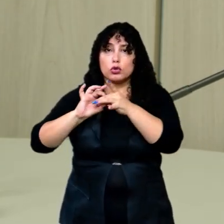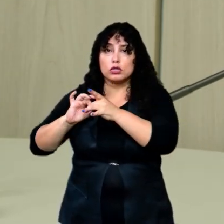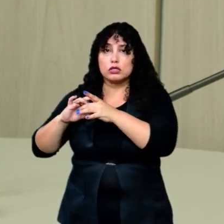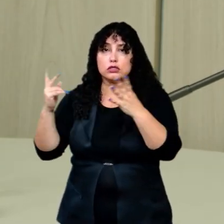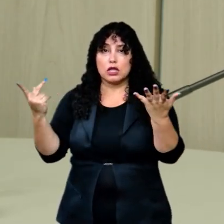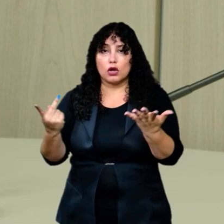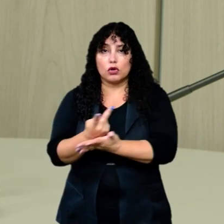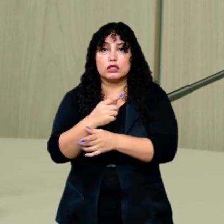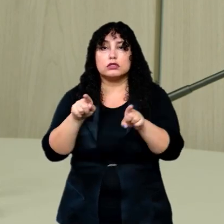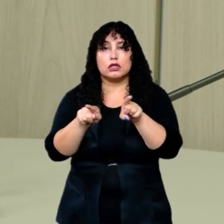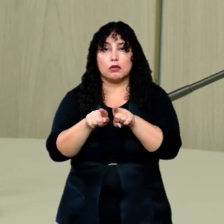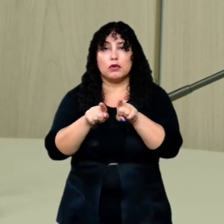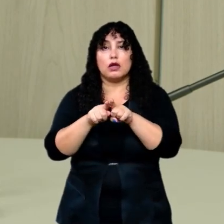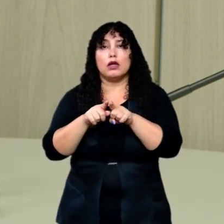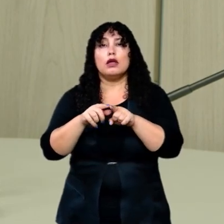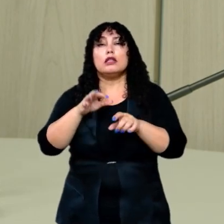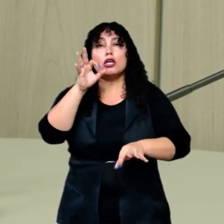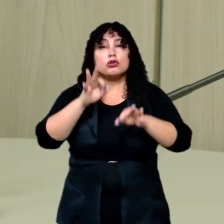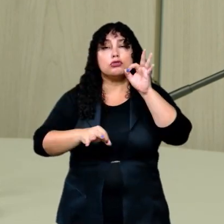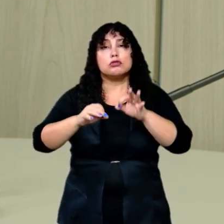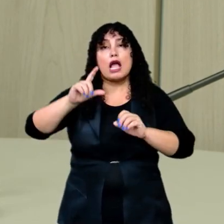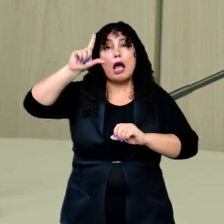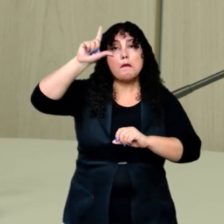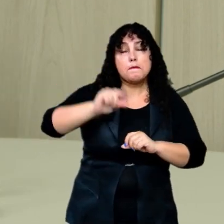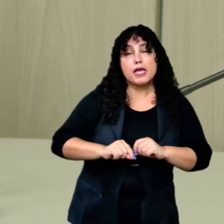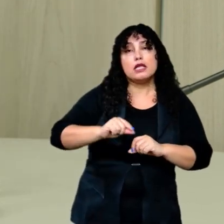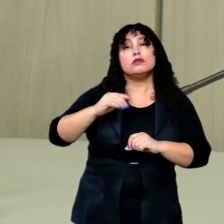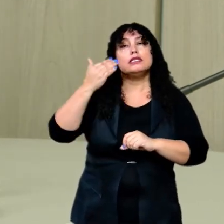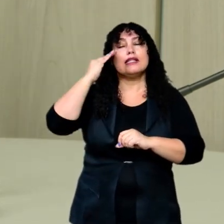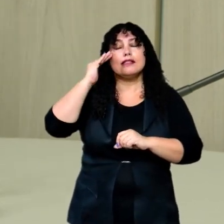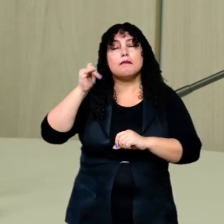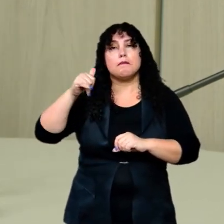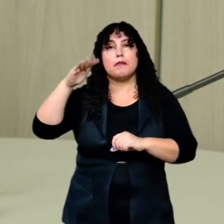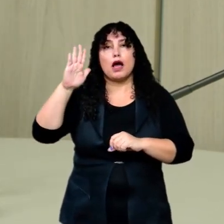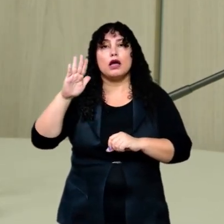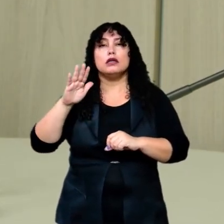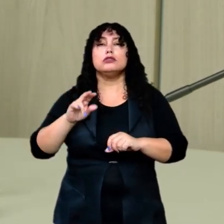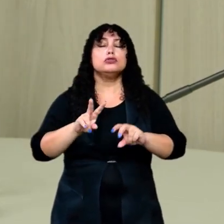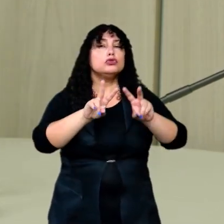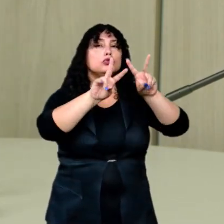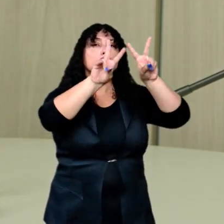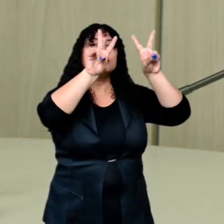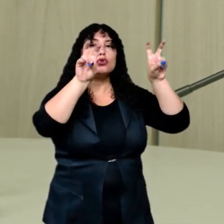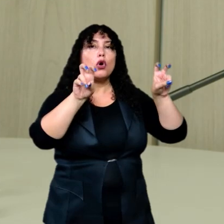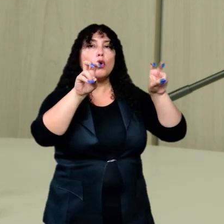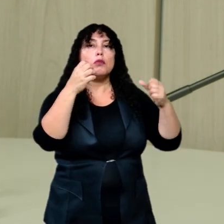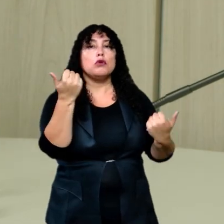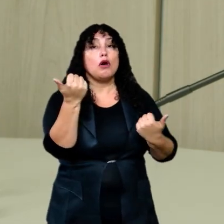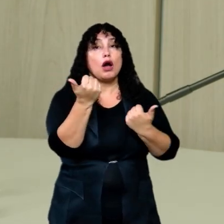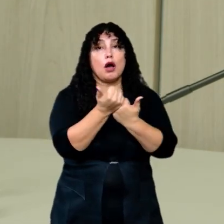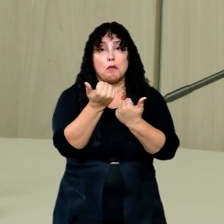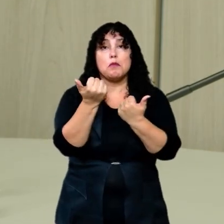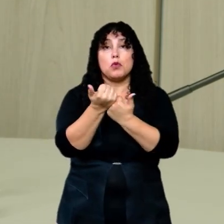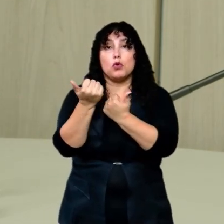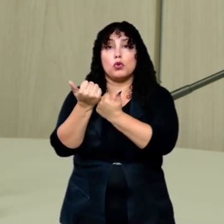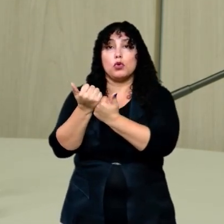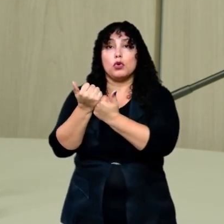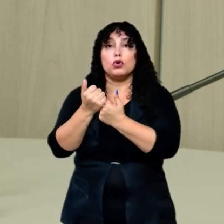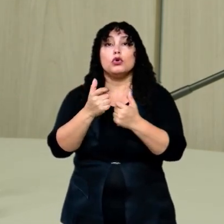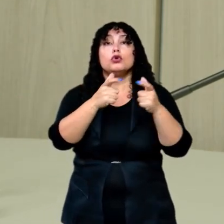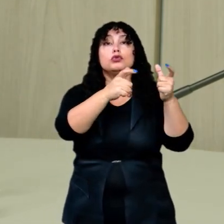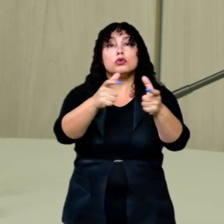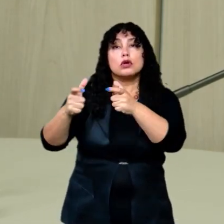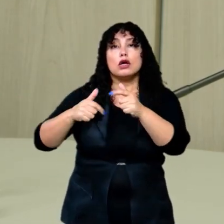né? com A gente tem certeza. que julgar menos e procurar entender, né? Isso, Nessa questão da assistência, né, que os locais